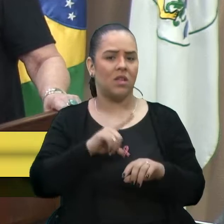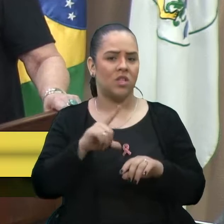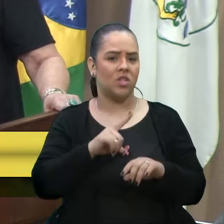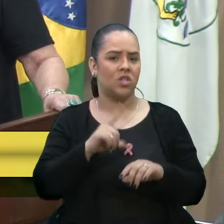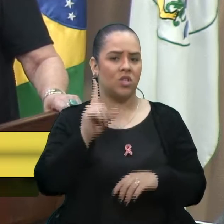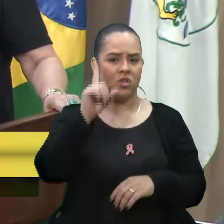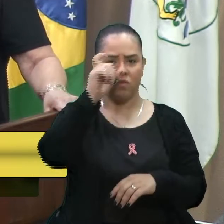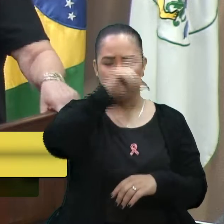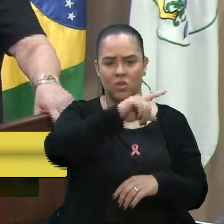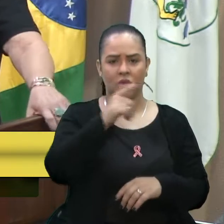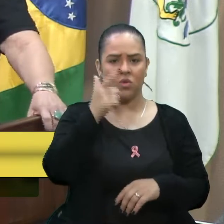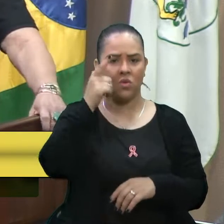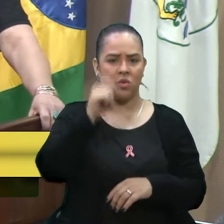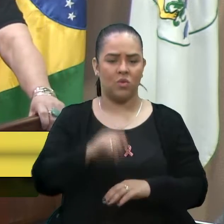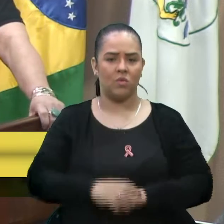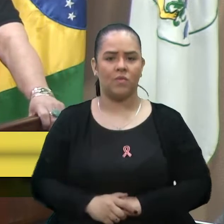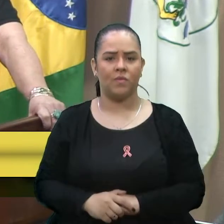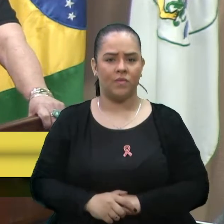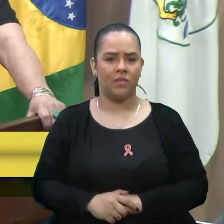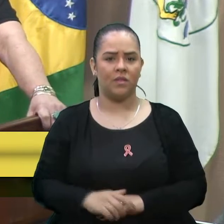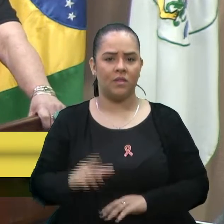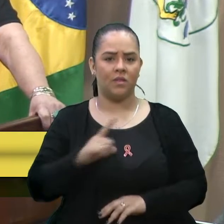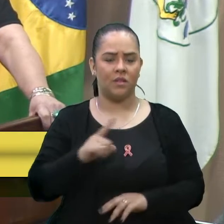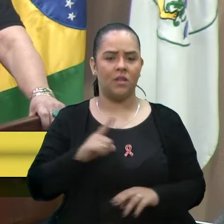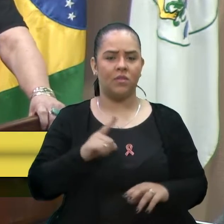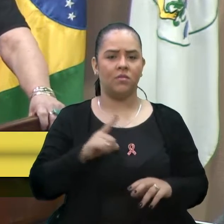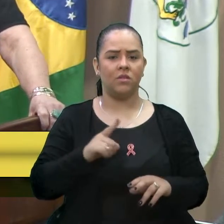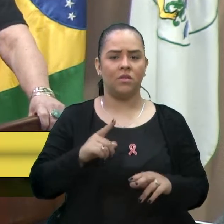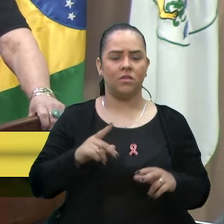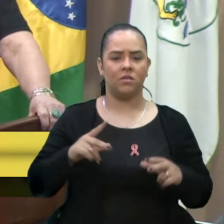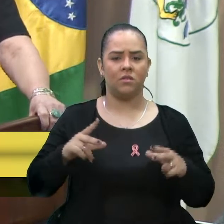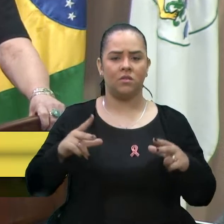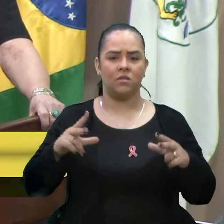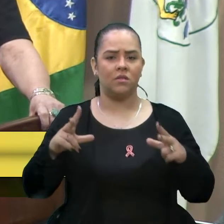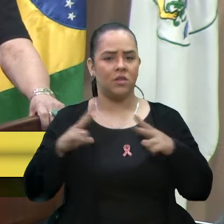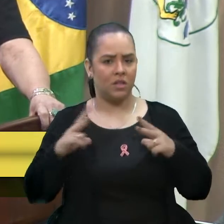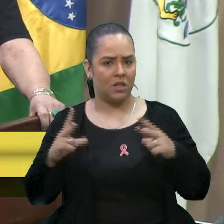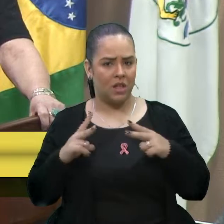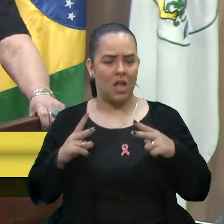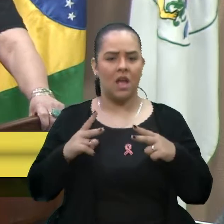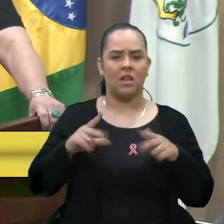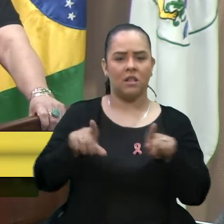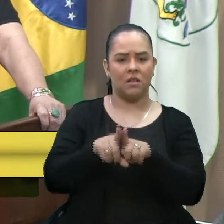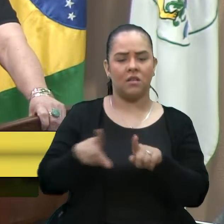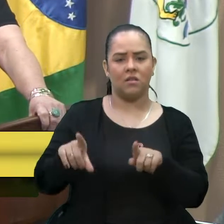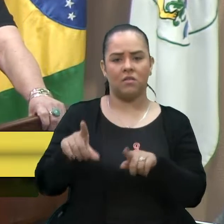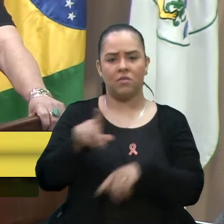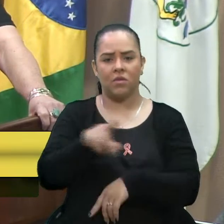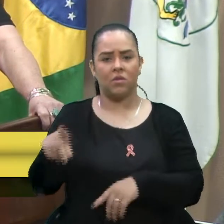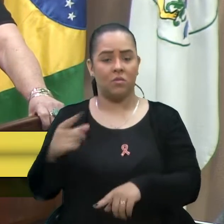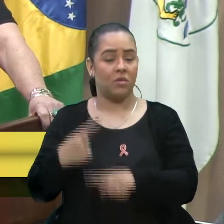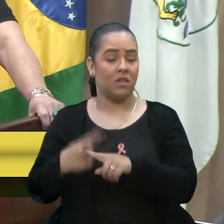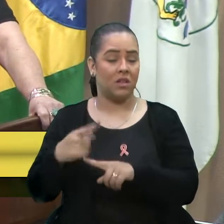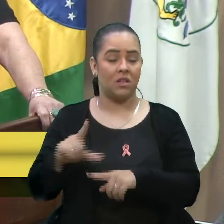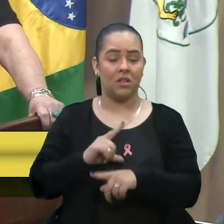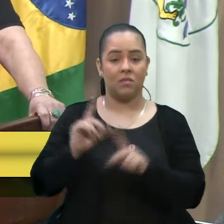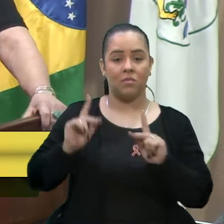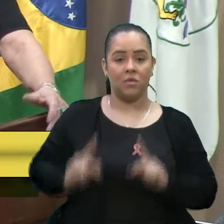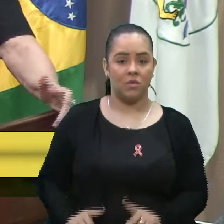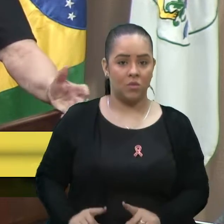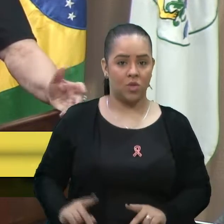uma máquina pública ou privada e lidar com pessoas, ela é sempre grande. Porque se lida com pessoas com